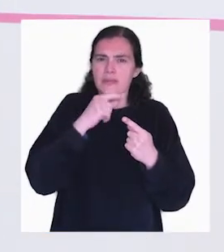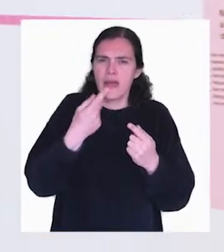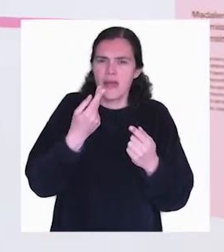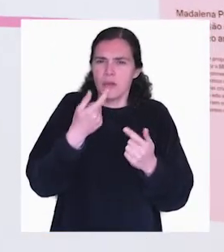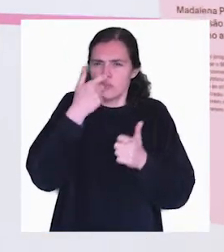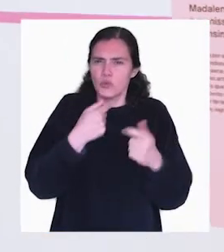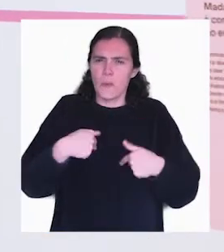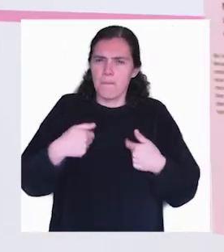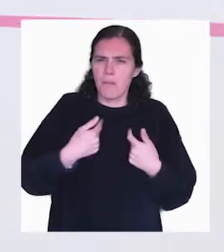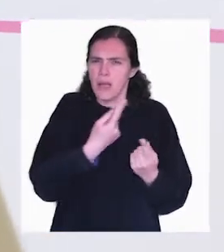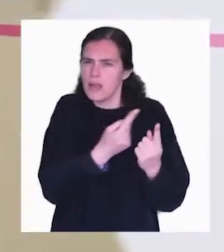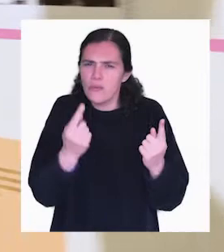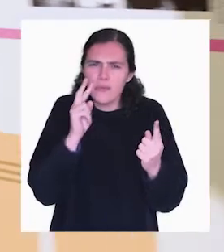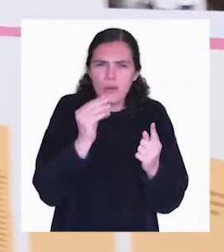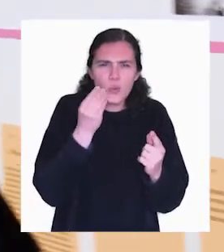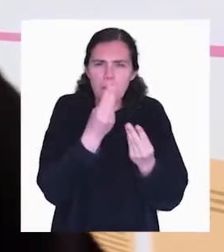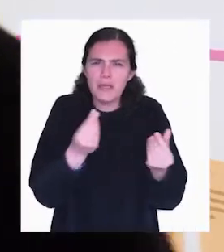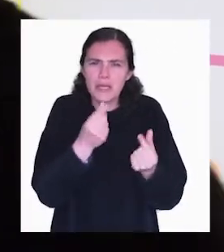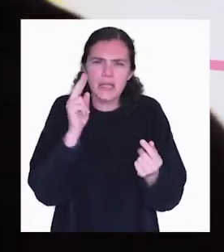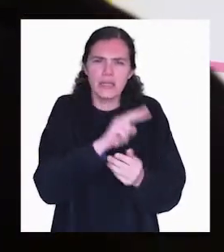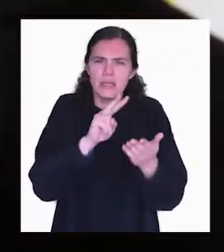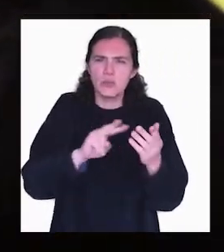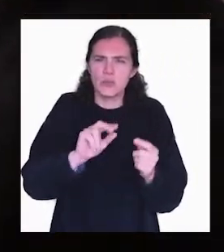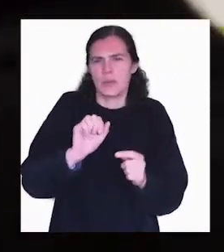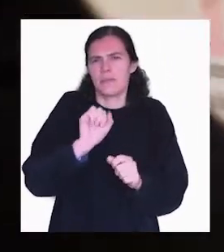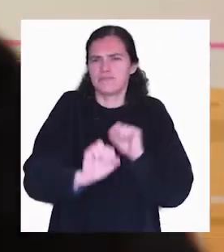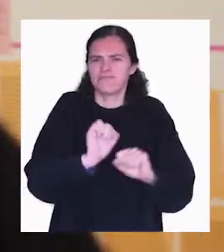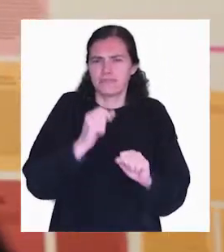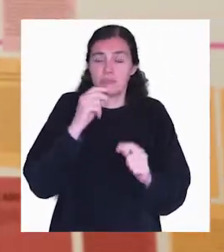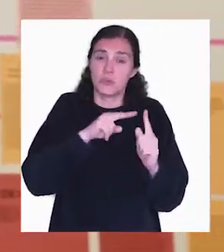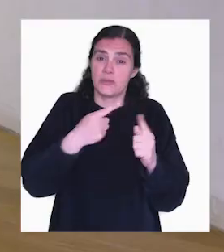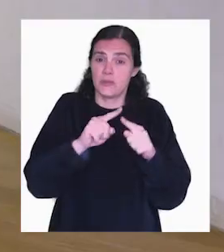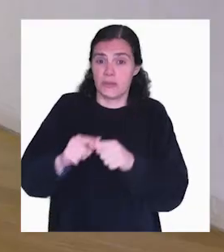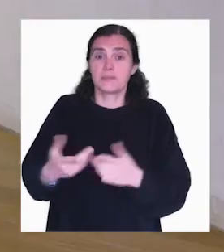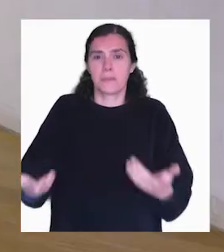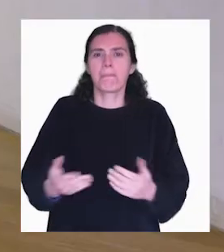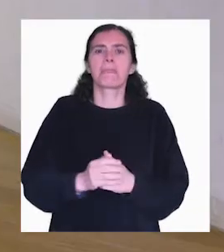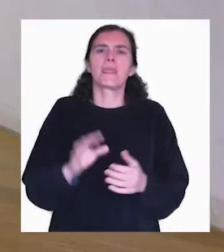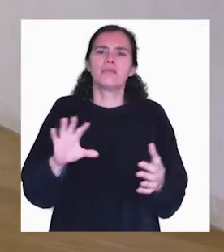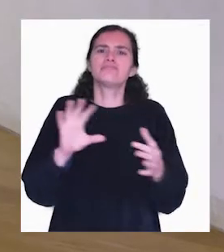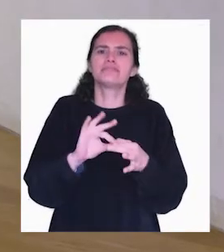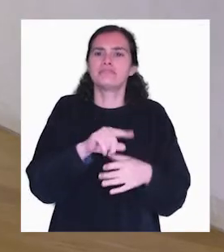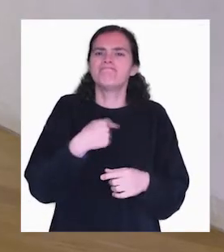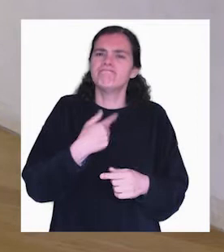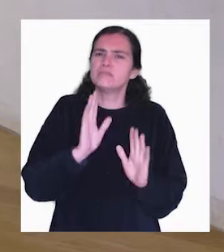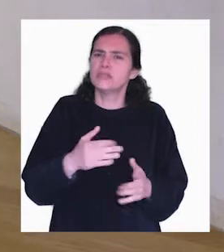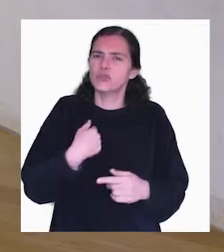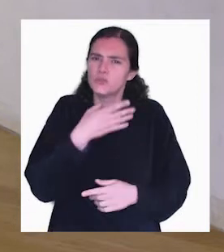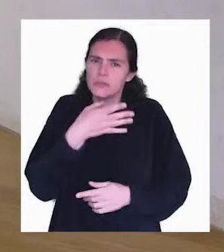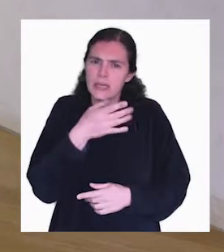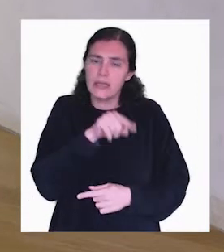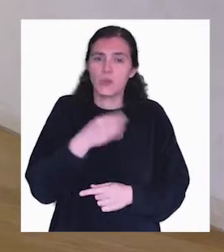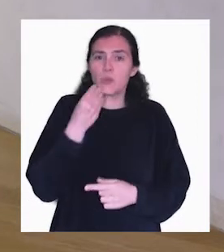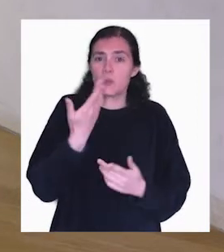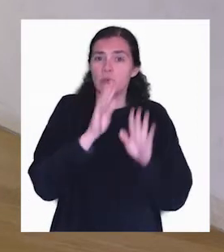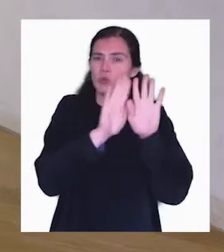leitura de cada um dos materiais a outras perspectivas. Pois, neste sentido, será importante explicar que aqui o dispositivo de